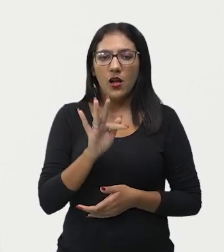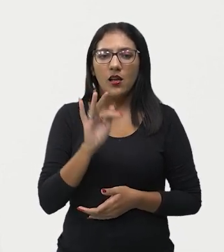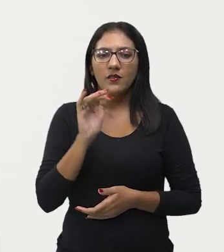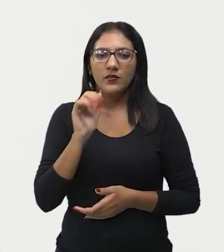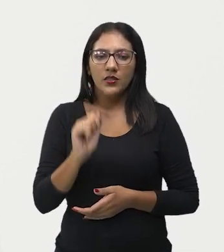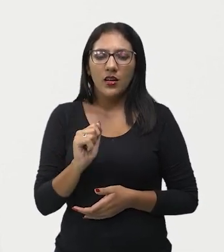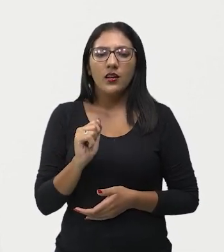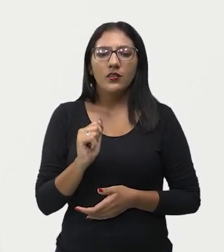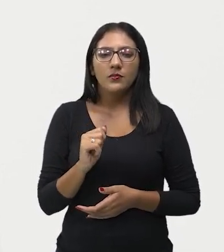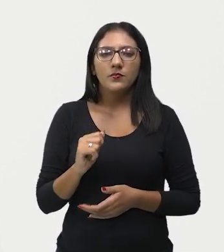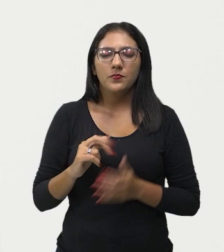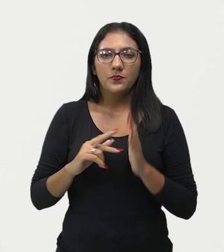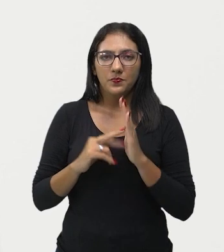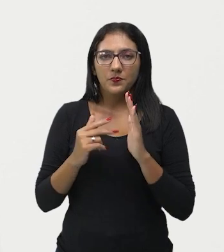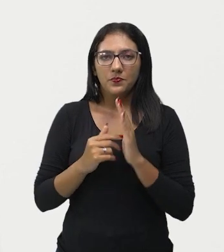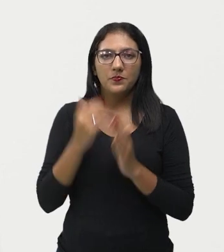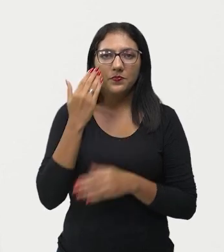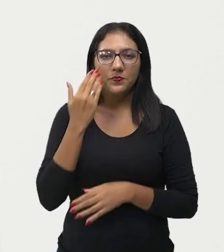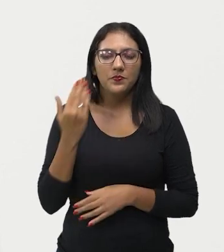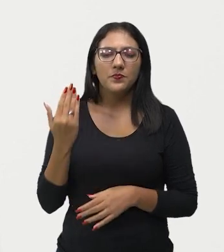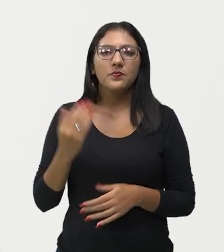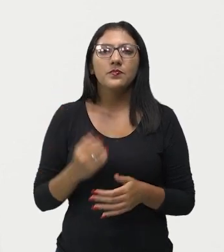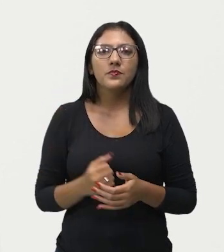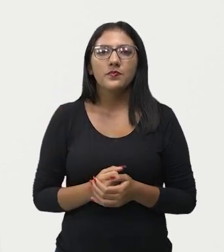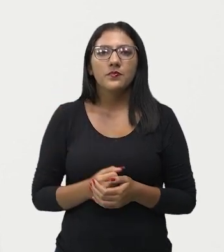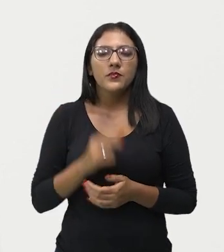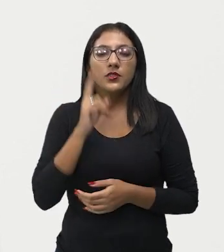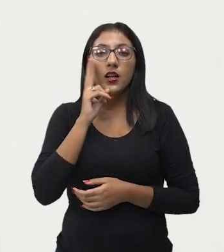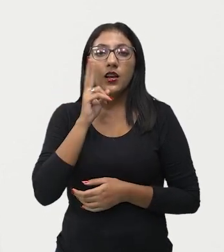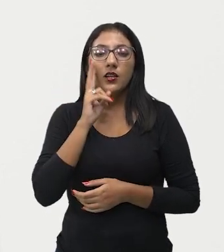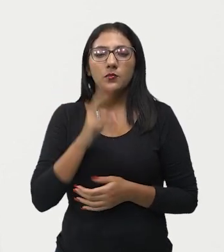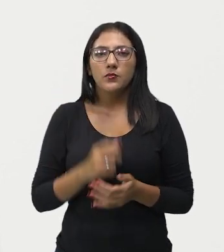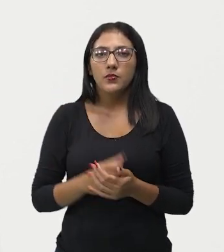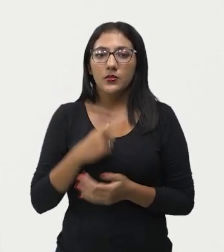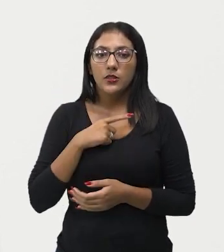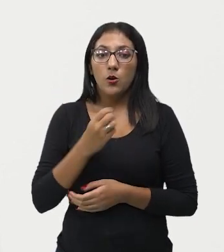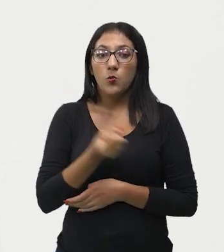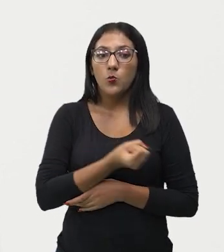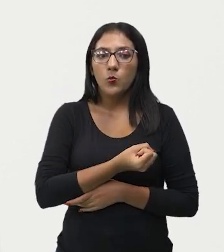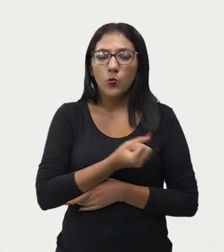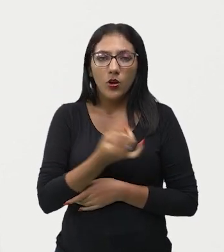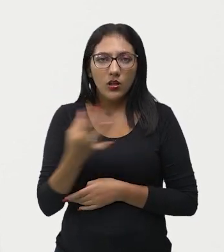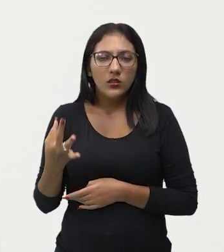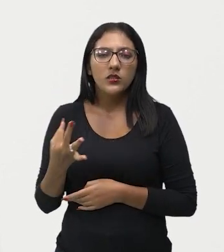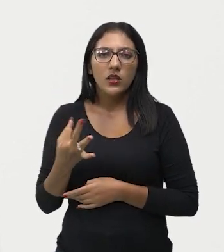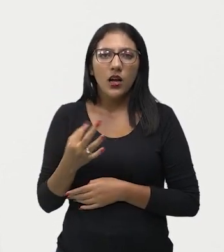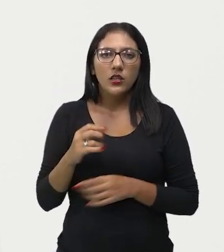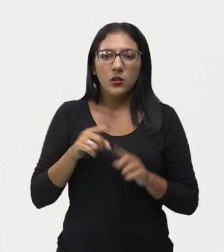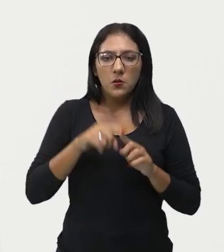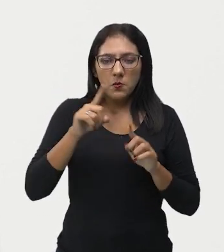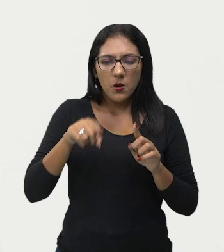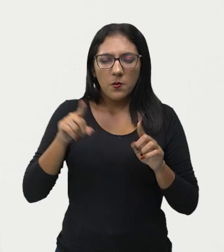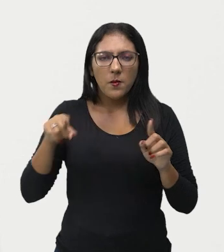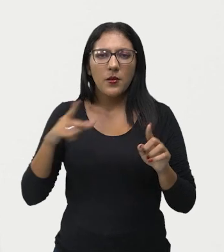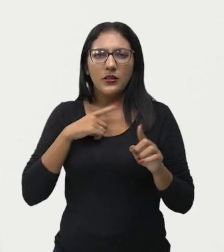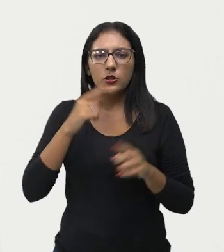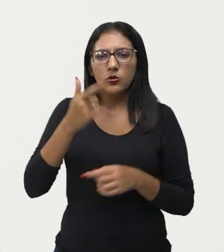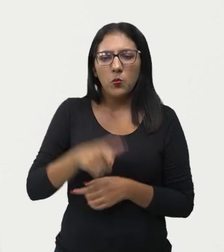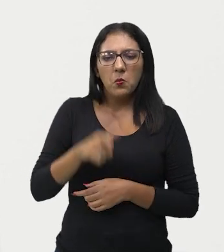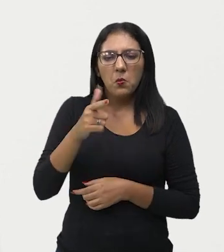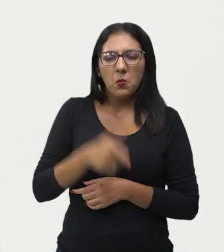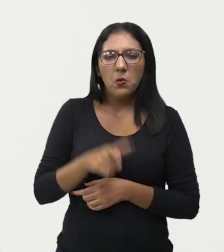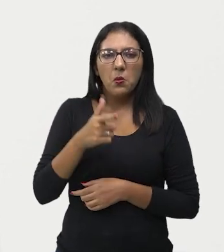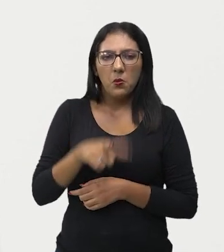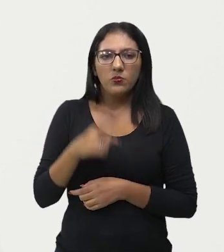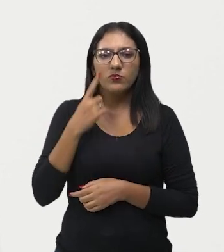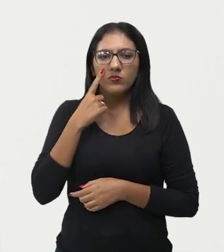gente representa pela letra FA, é a quantidade de vezes que a variável mais se repete, alunos.